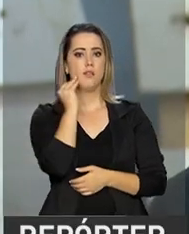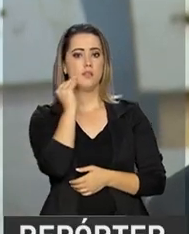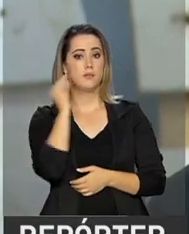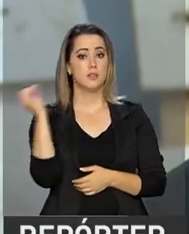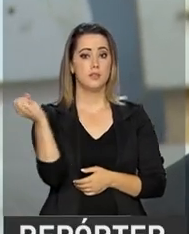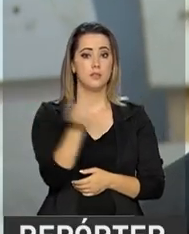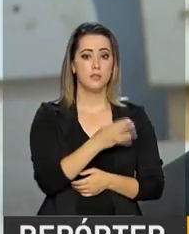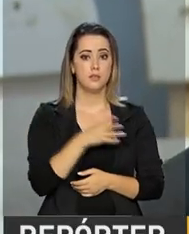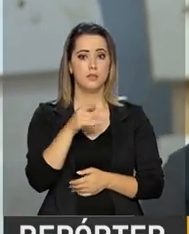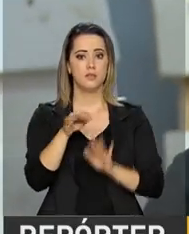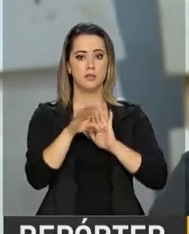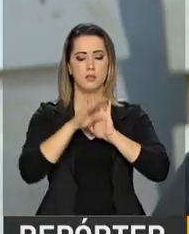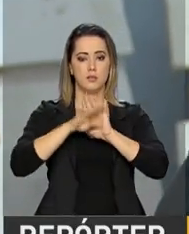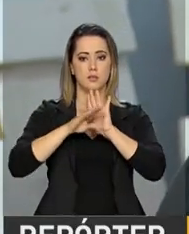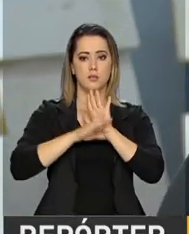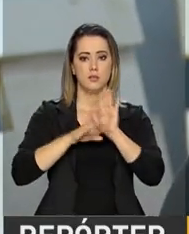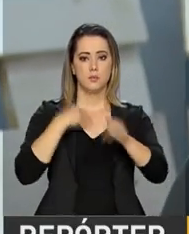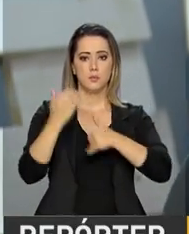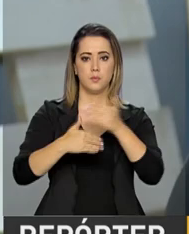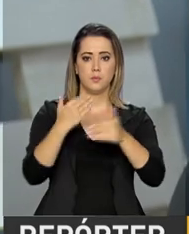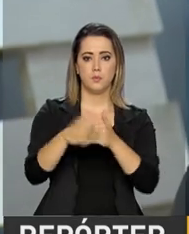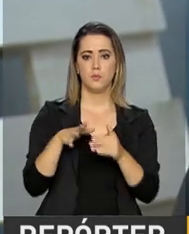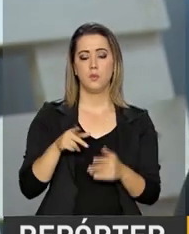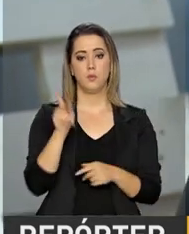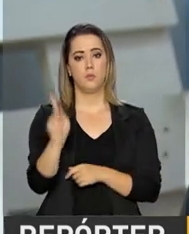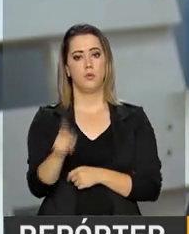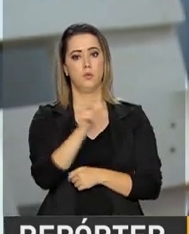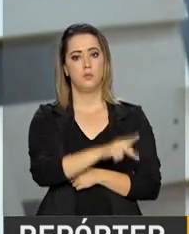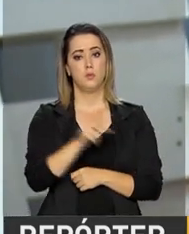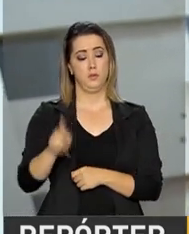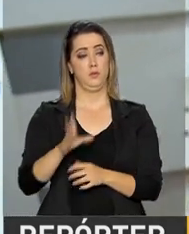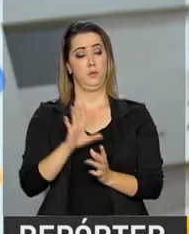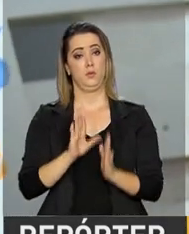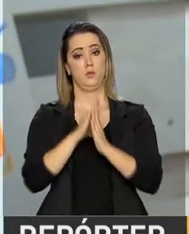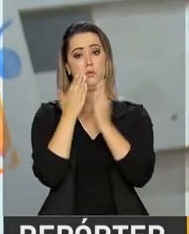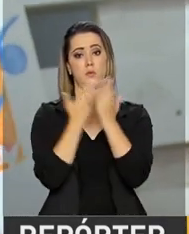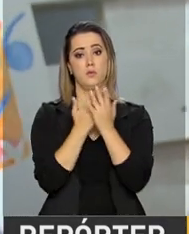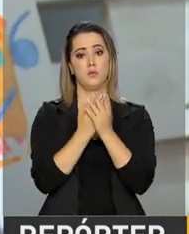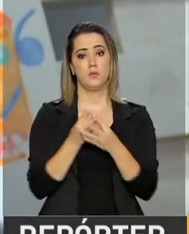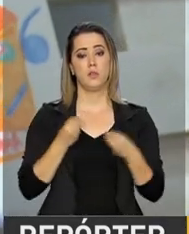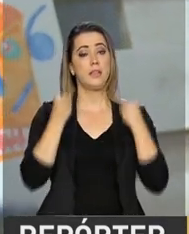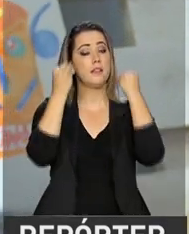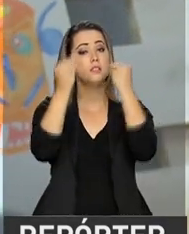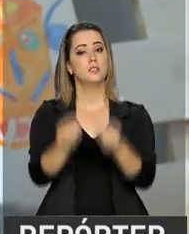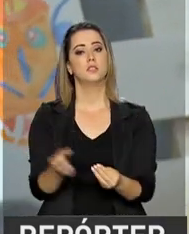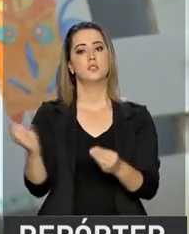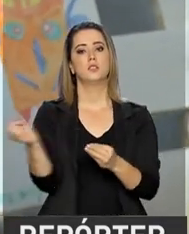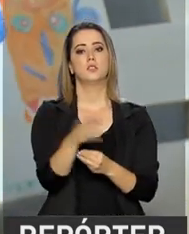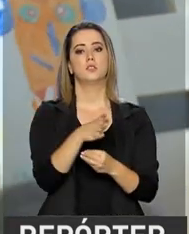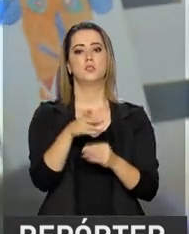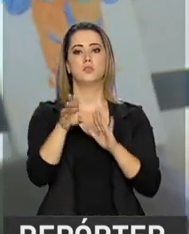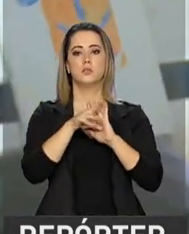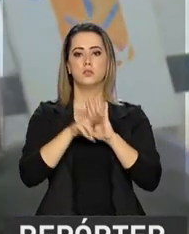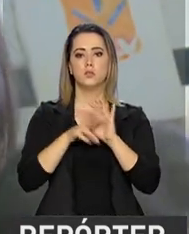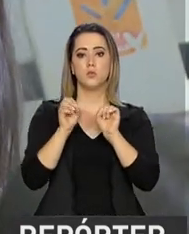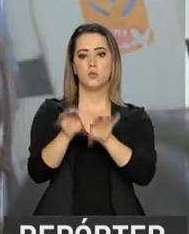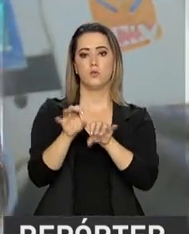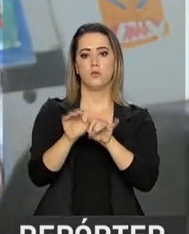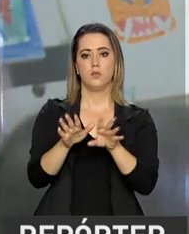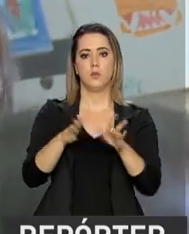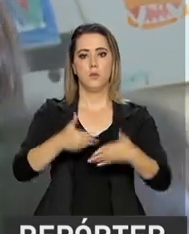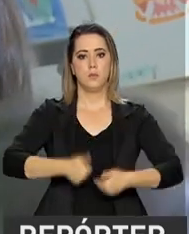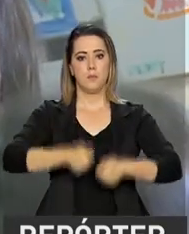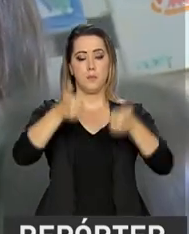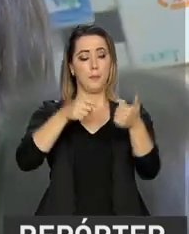inovadoras projetos desenvolvidos por professores da rede pública que trazem novas formas de dar aula e